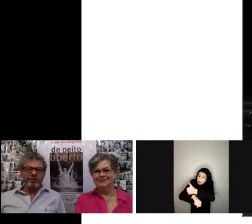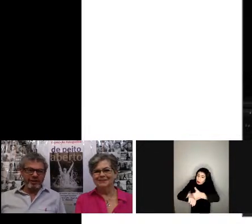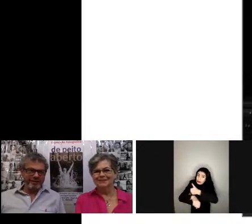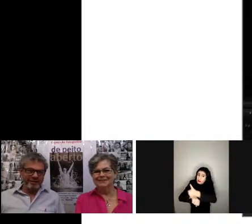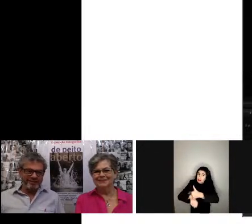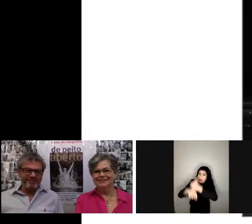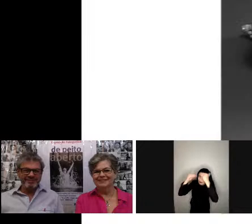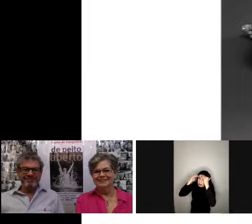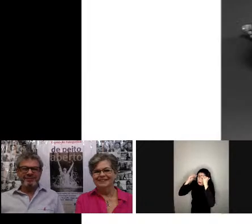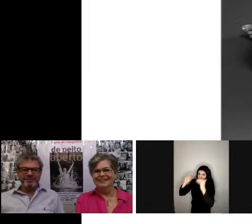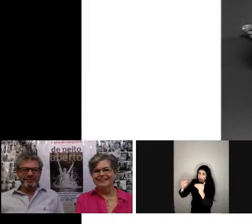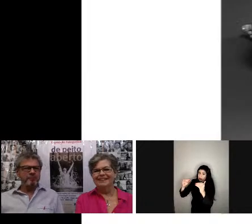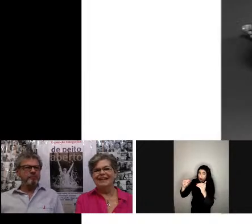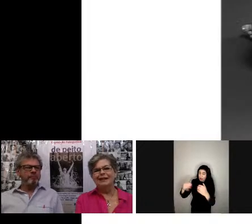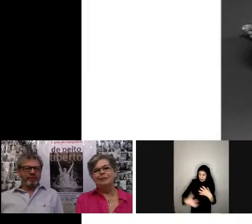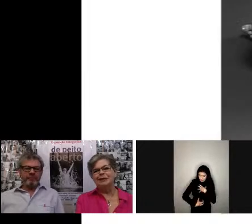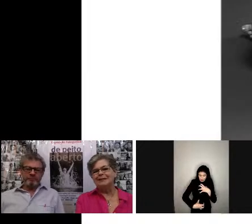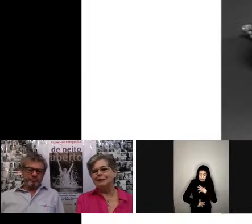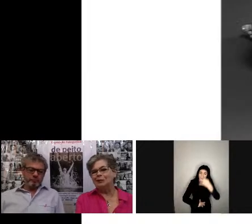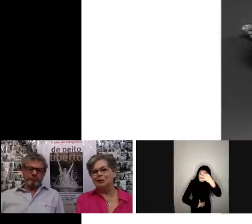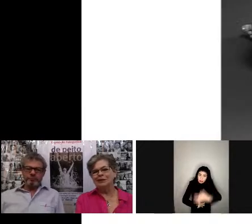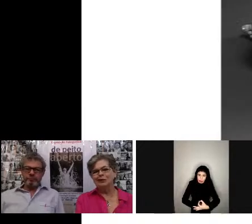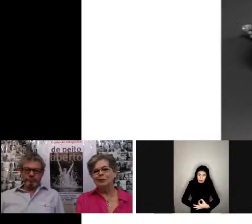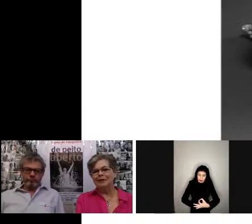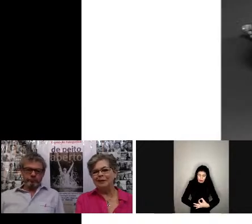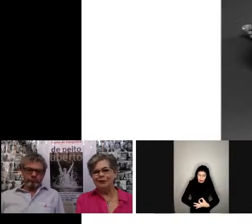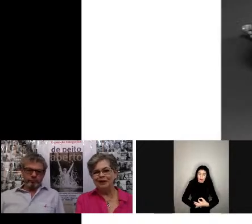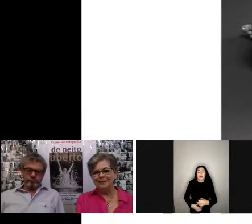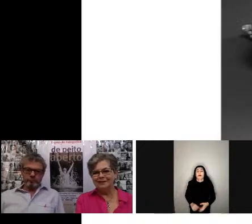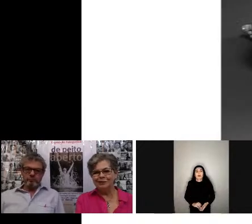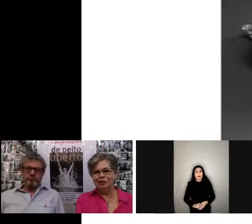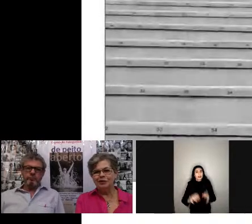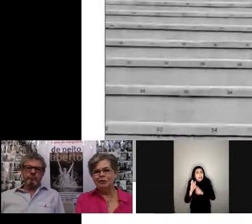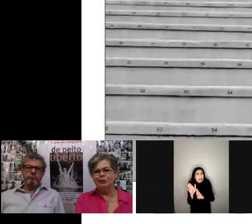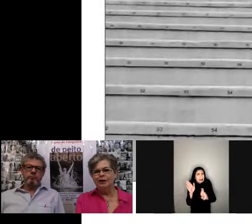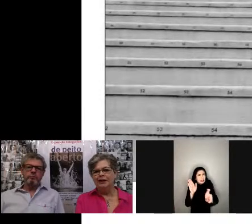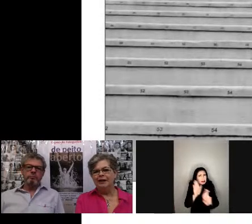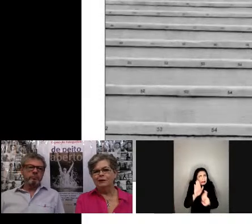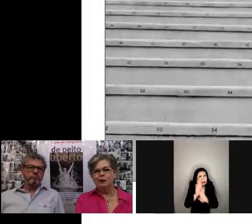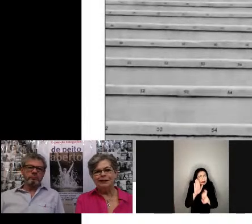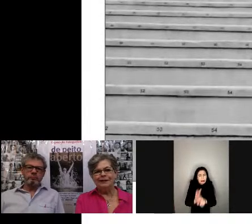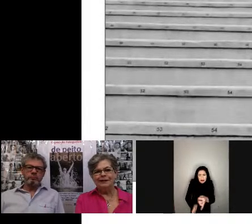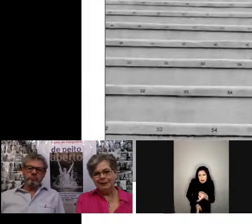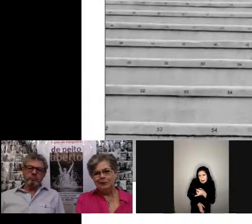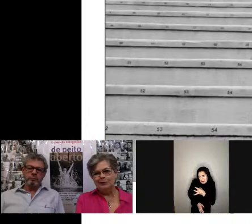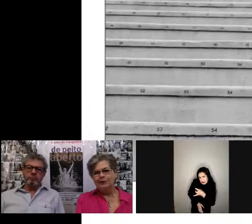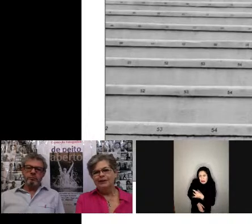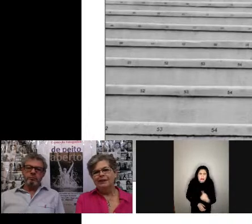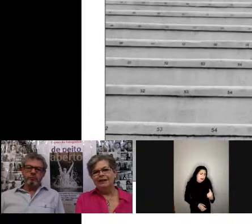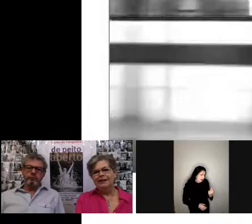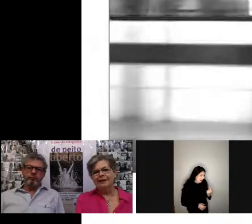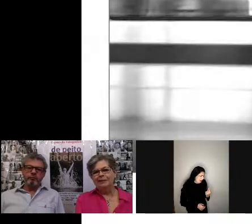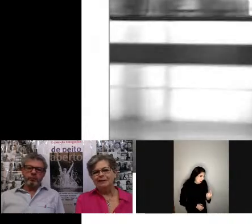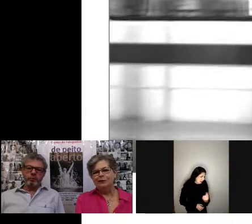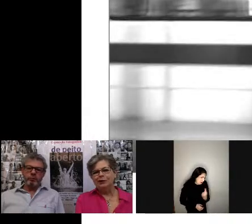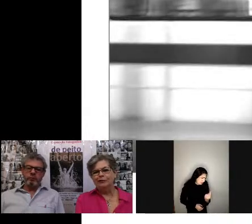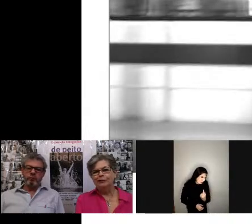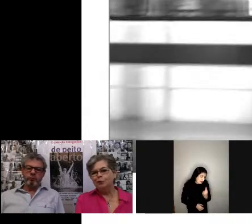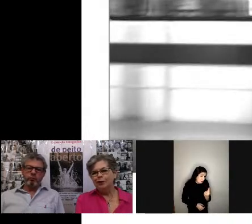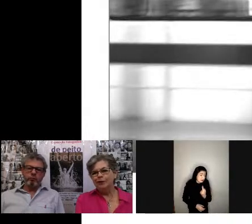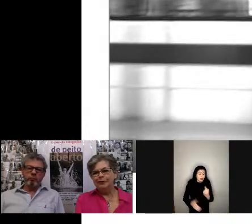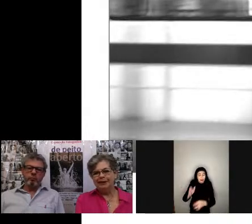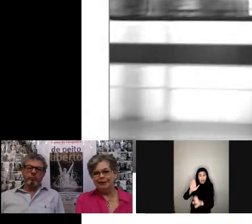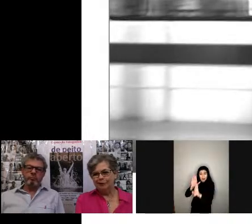forma correta. E ela representou, então, o medo que ela sentiu, a solidão, ela representou